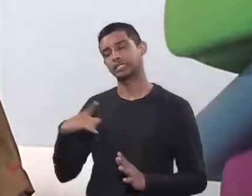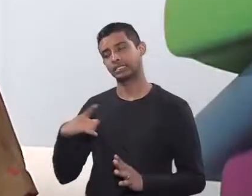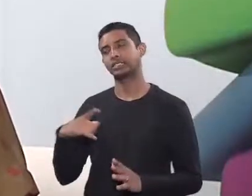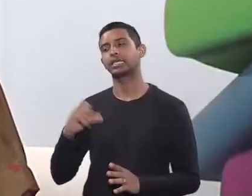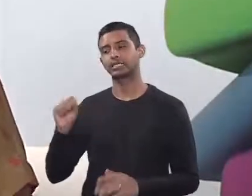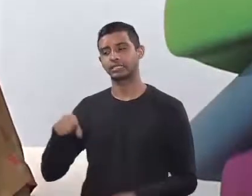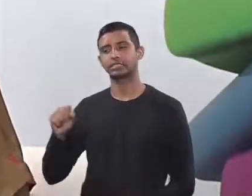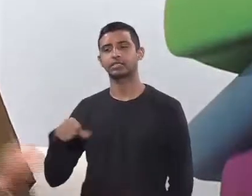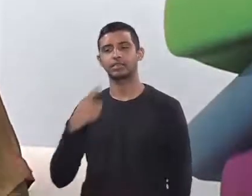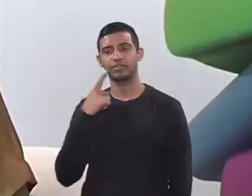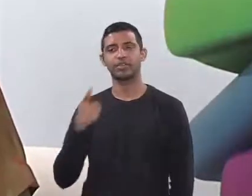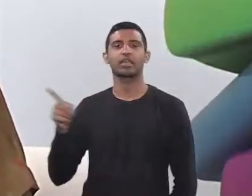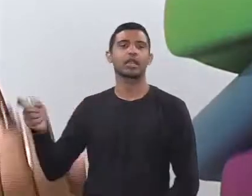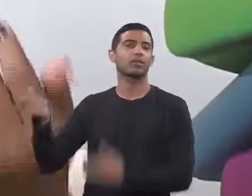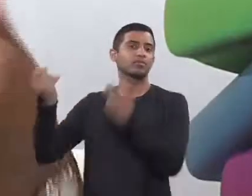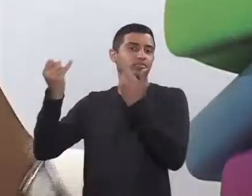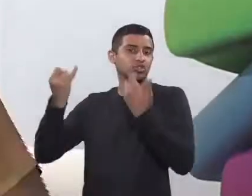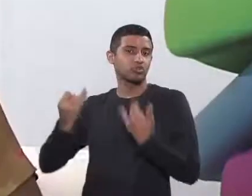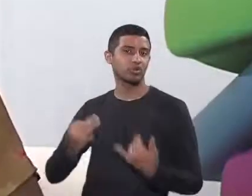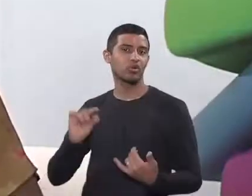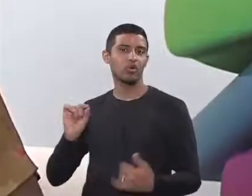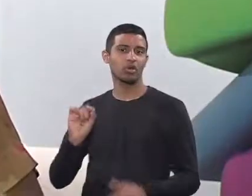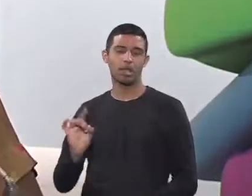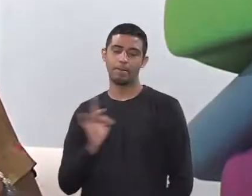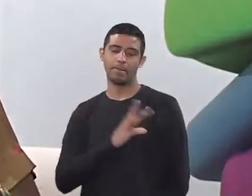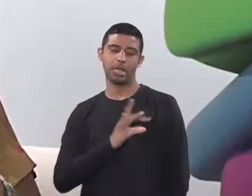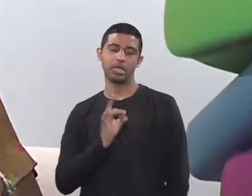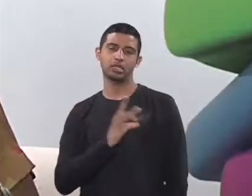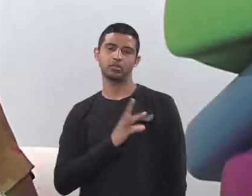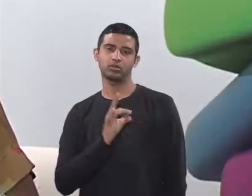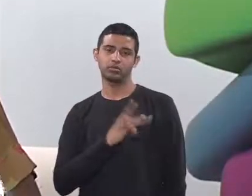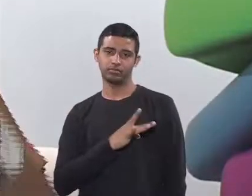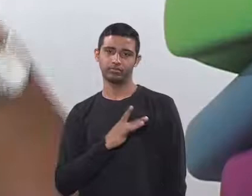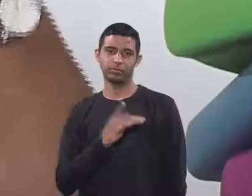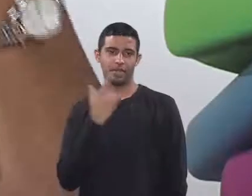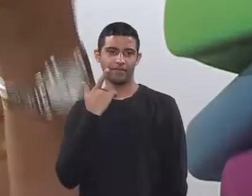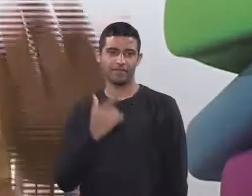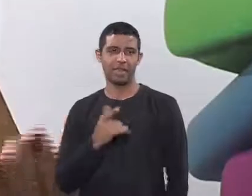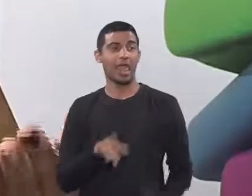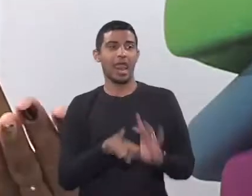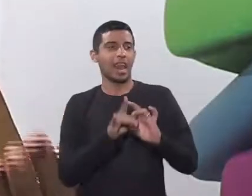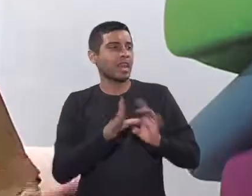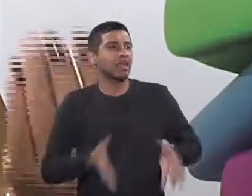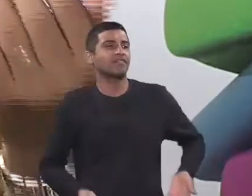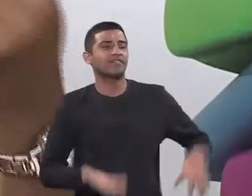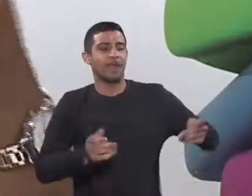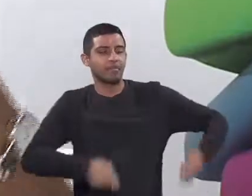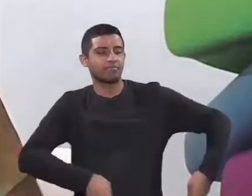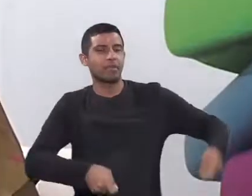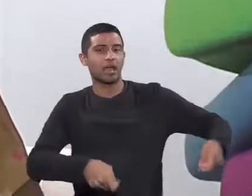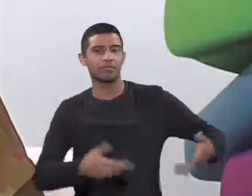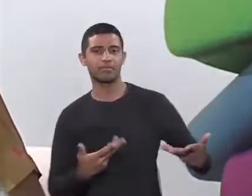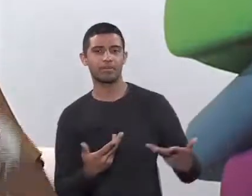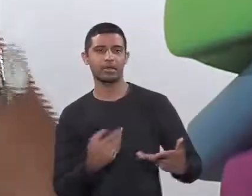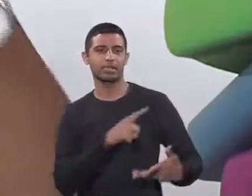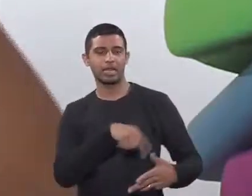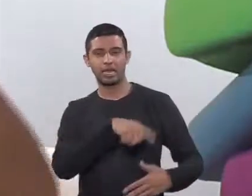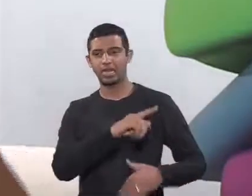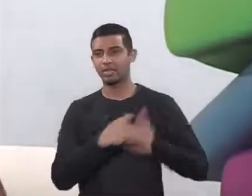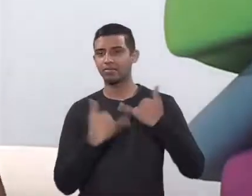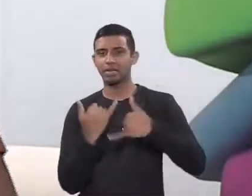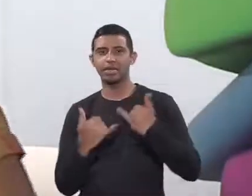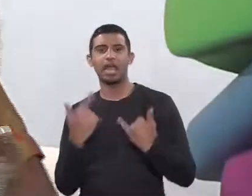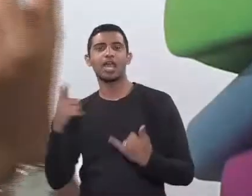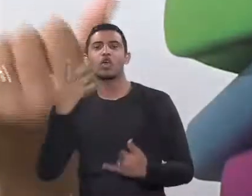acontecendo sim, mas ela me explicou que estava com medo. Dela deixar a Bárbara num canto é porque ela tinha medo de